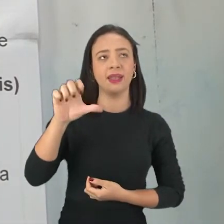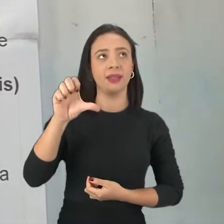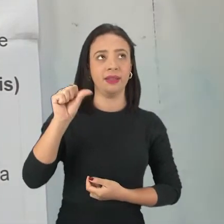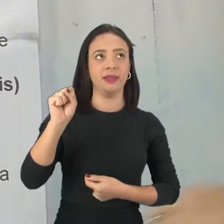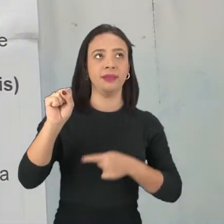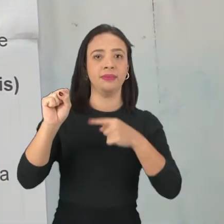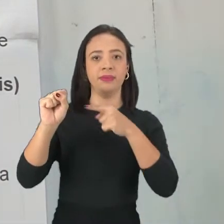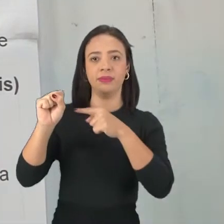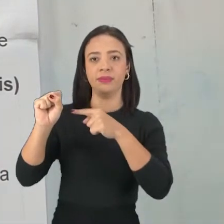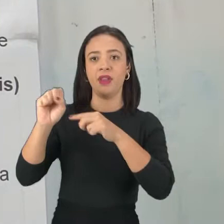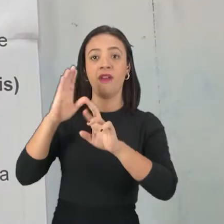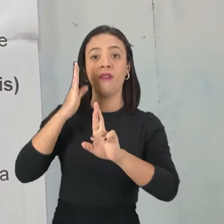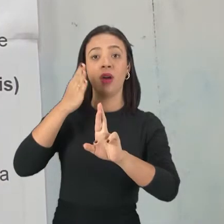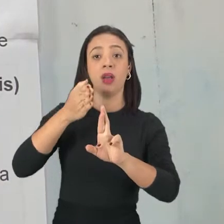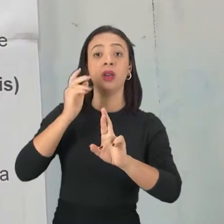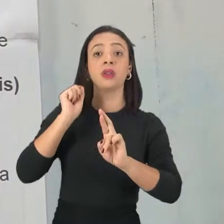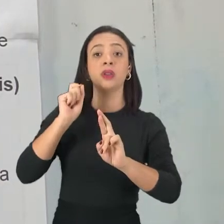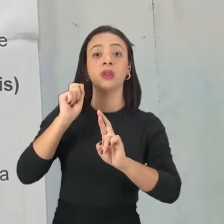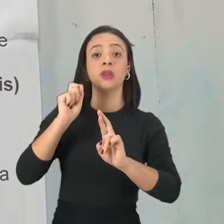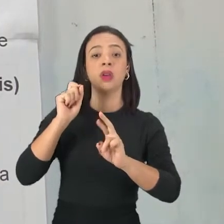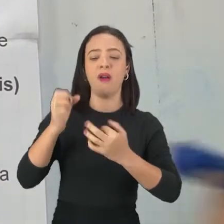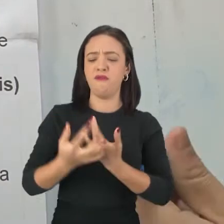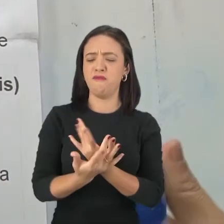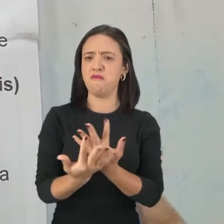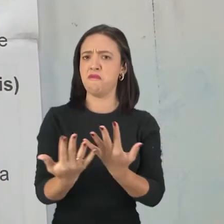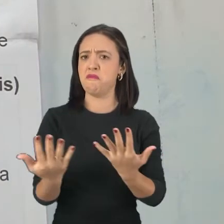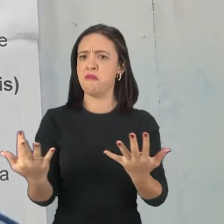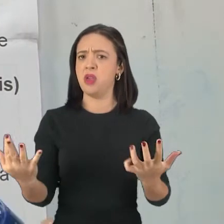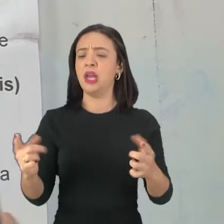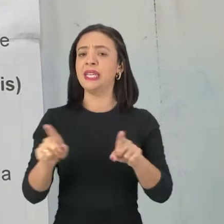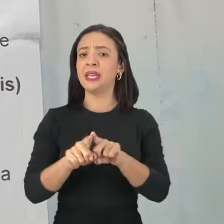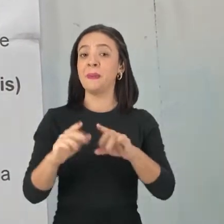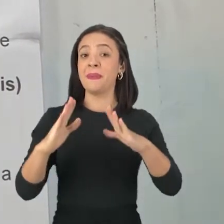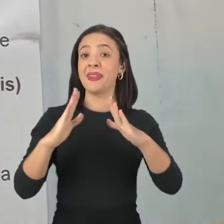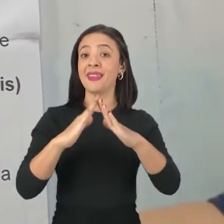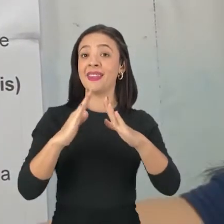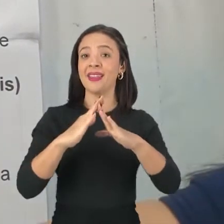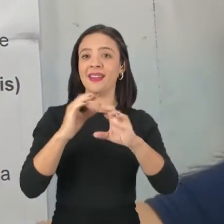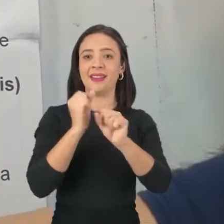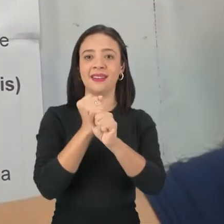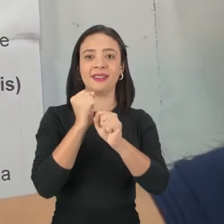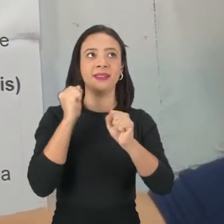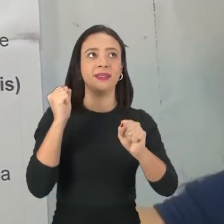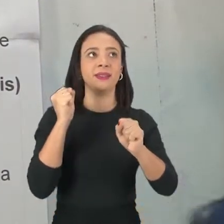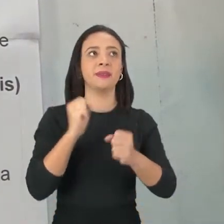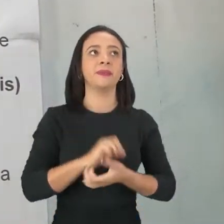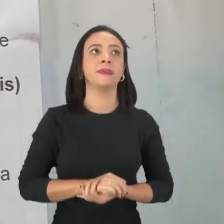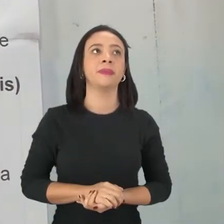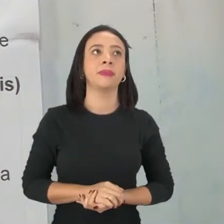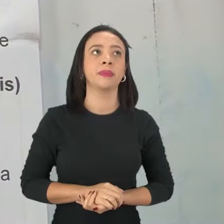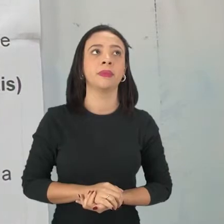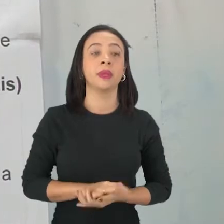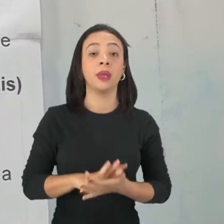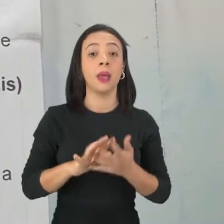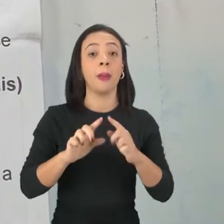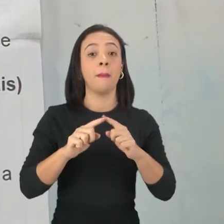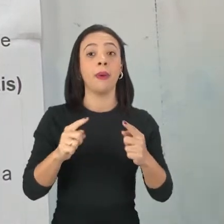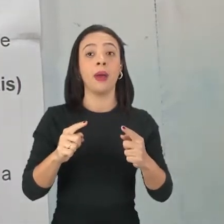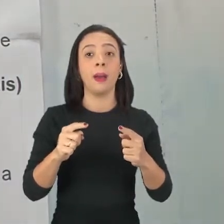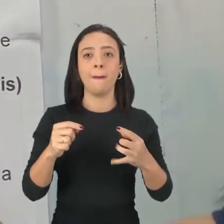pintadas ela tá se referindo aqui abaixo a plantação EA casa grande mas a gente não pinta